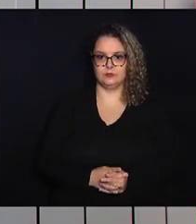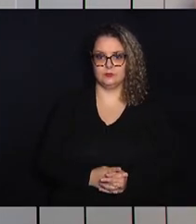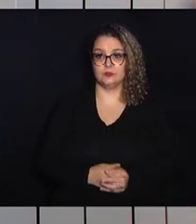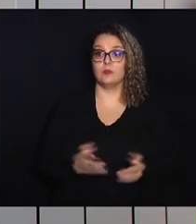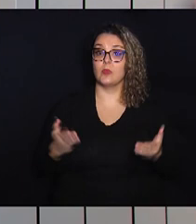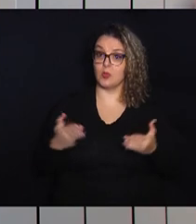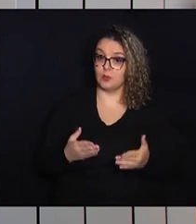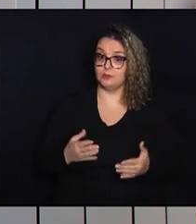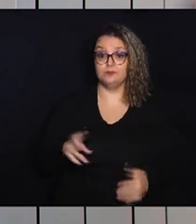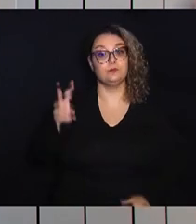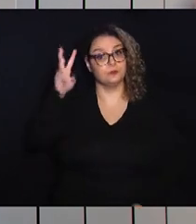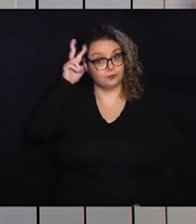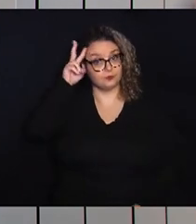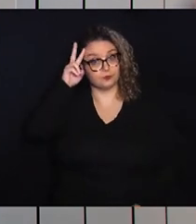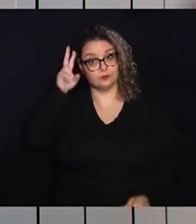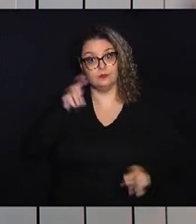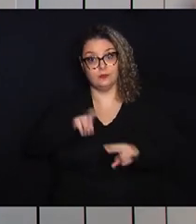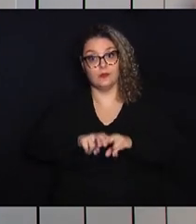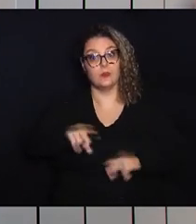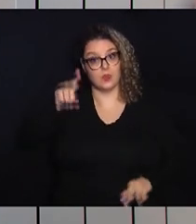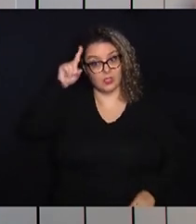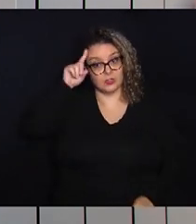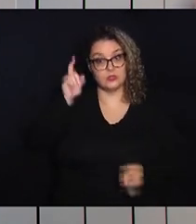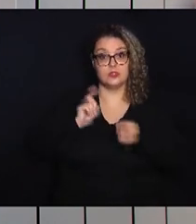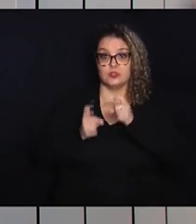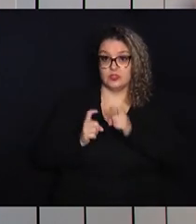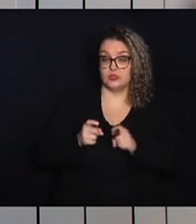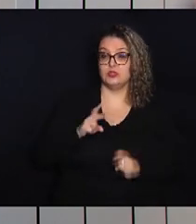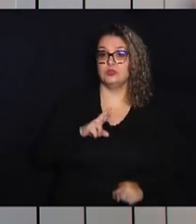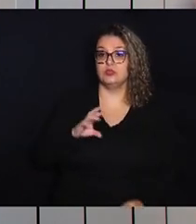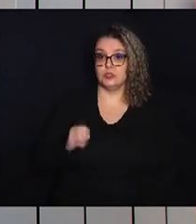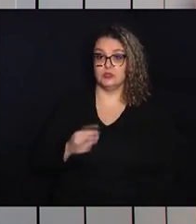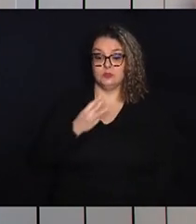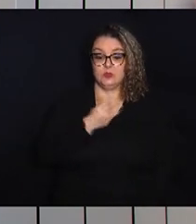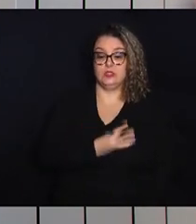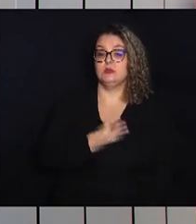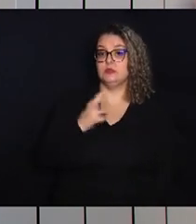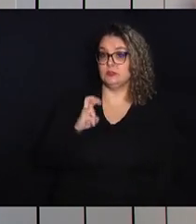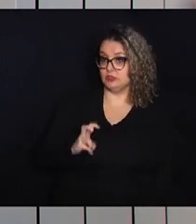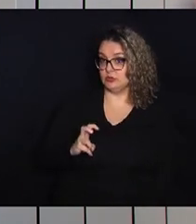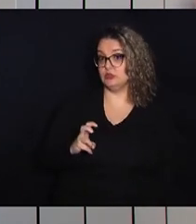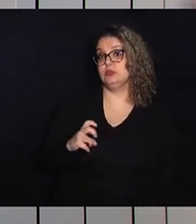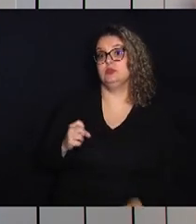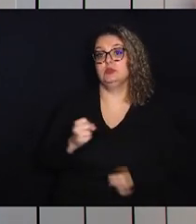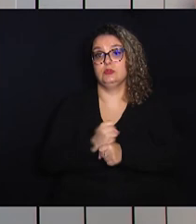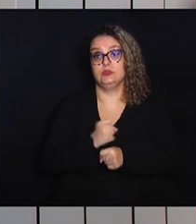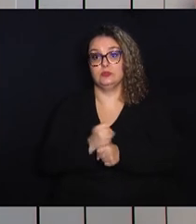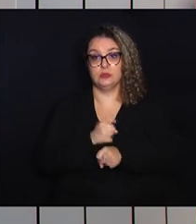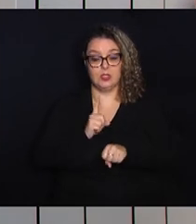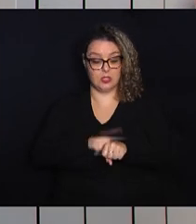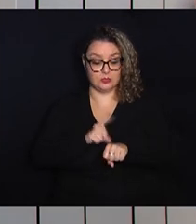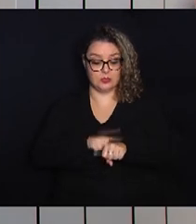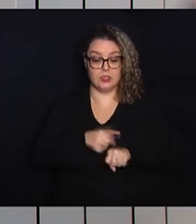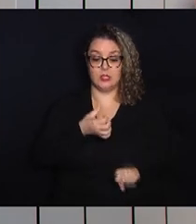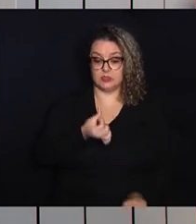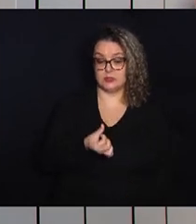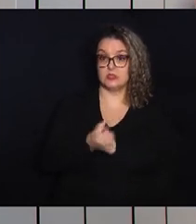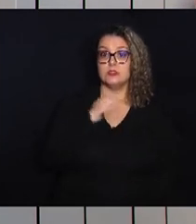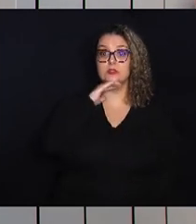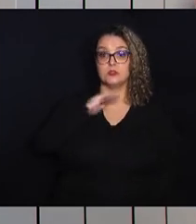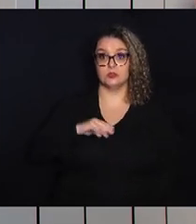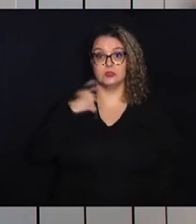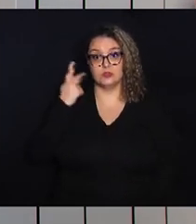Hoje é segunda-feira, portanto é dia de reunião ordinária, a 35ª do ano. A partir das 6 horas da tarde,